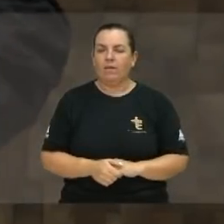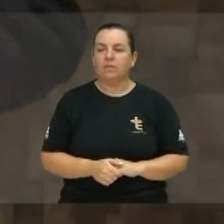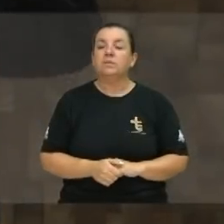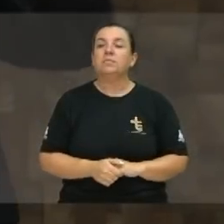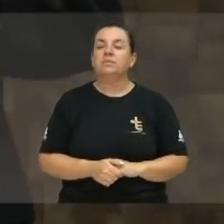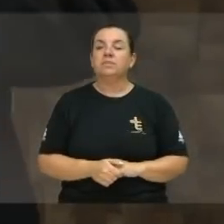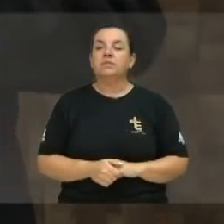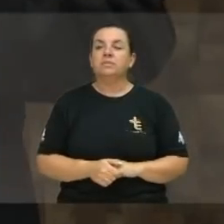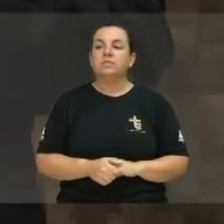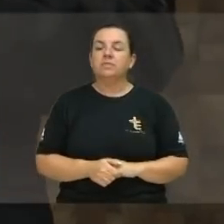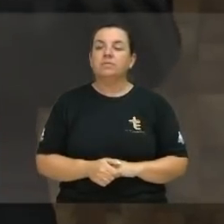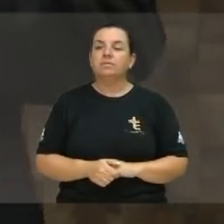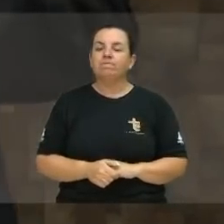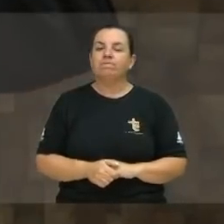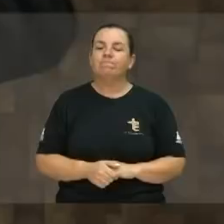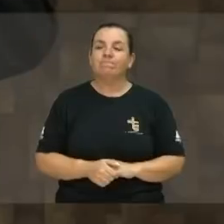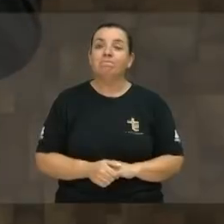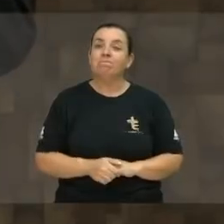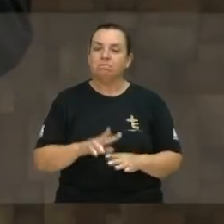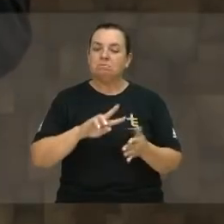destas olhem